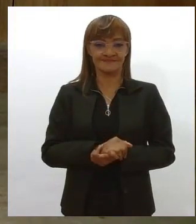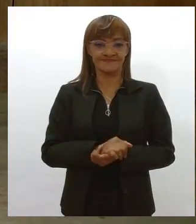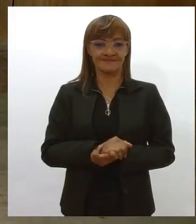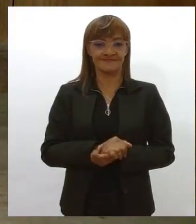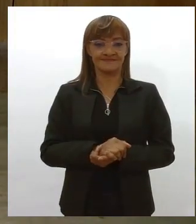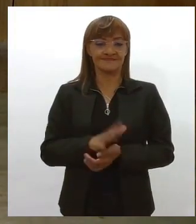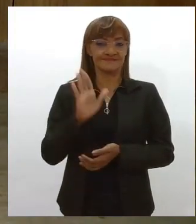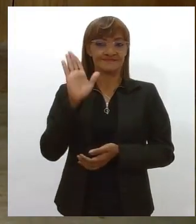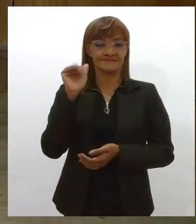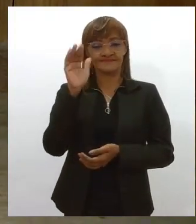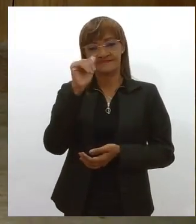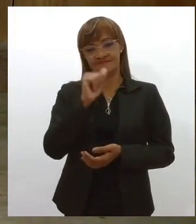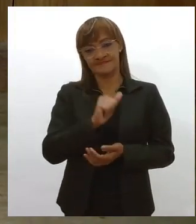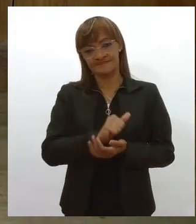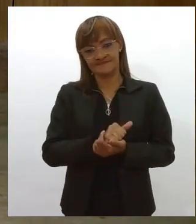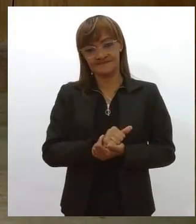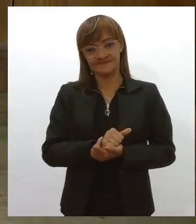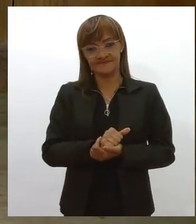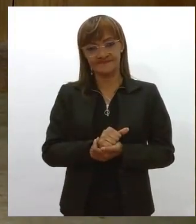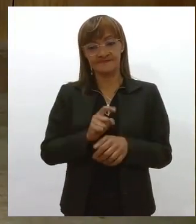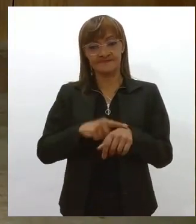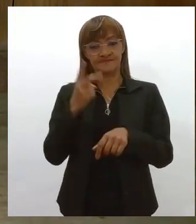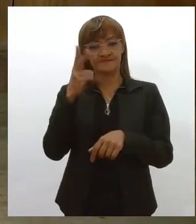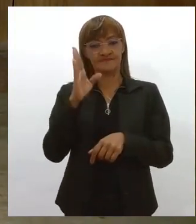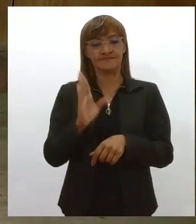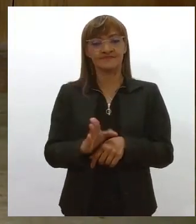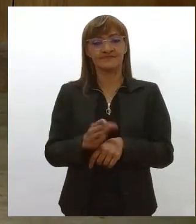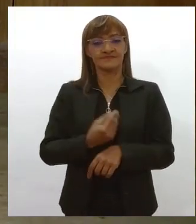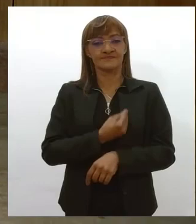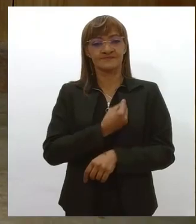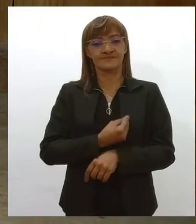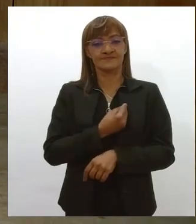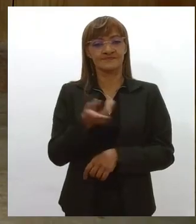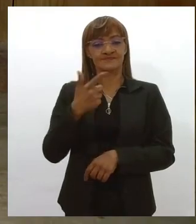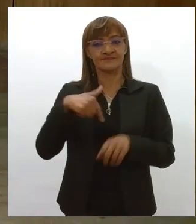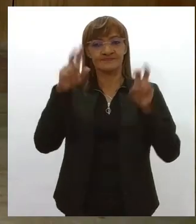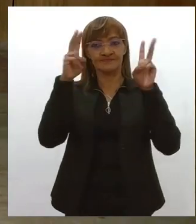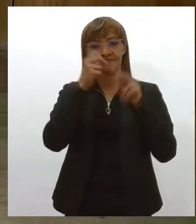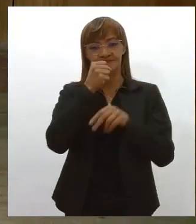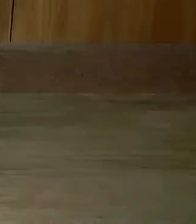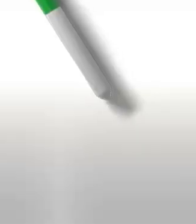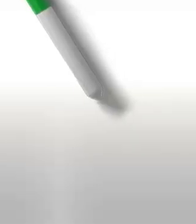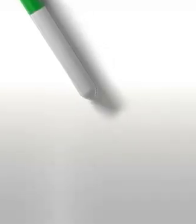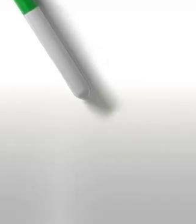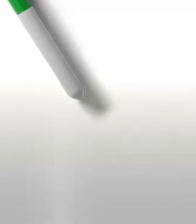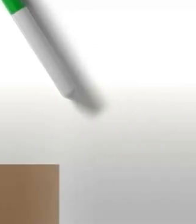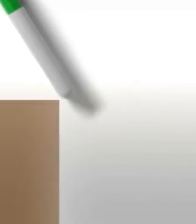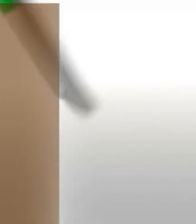amanhã, se Deus quiser, às 14h30, ao vivo, com mais uma Além da Pauta. Até mais.